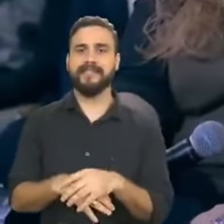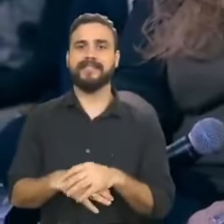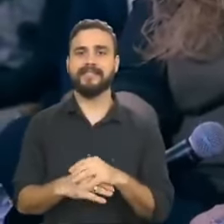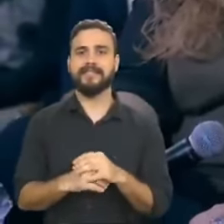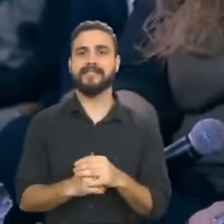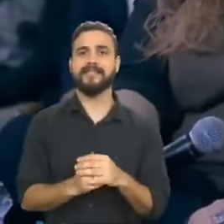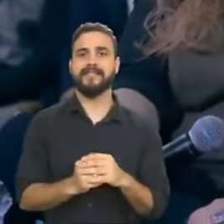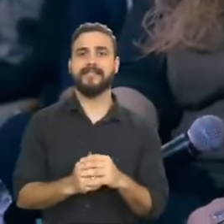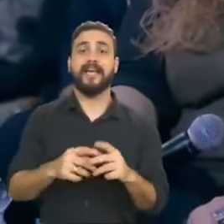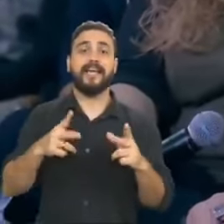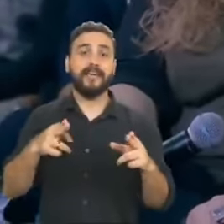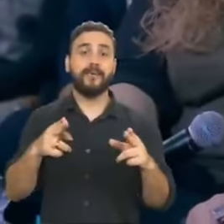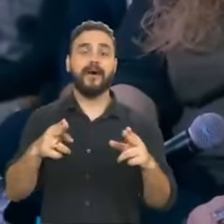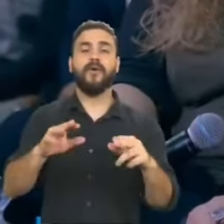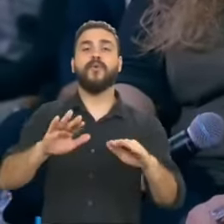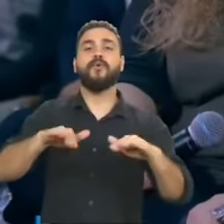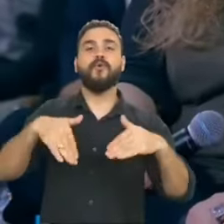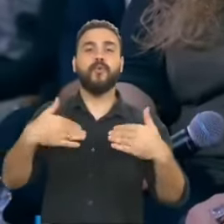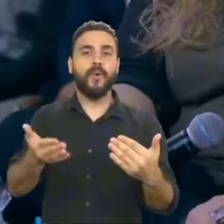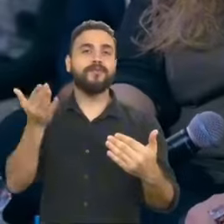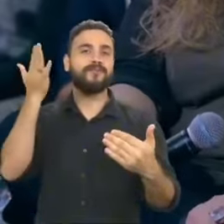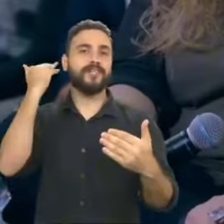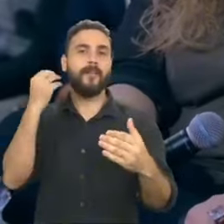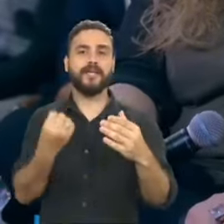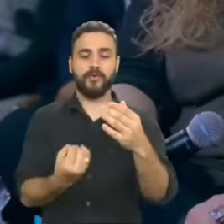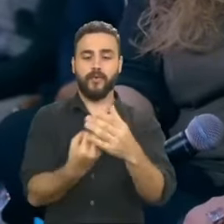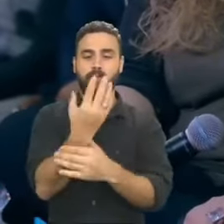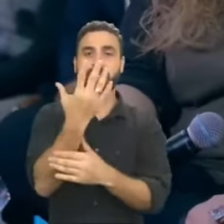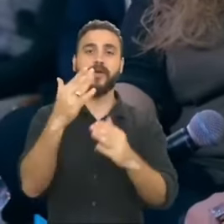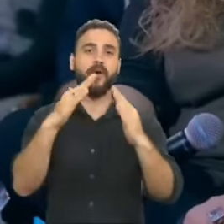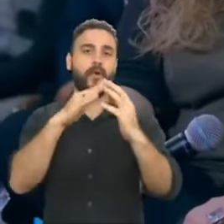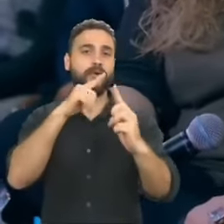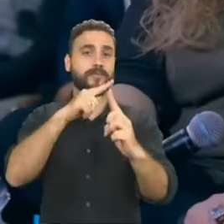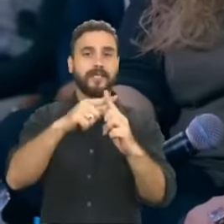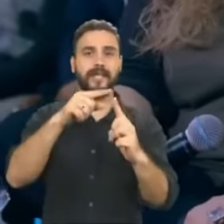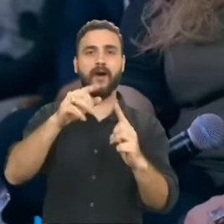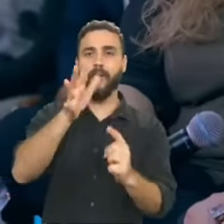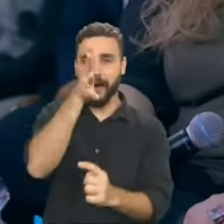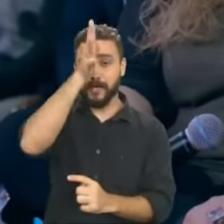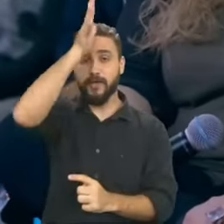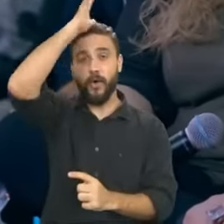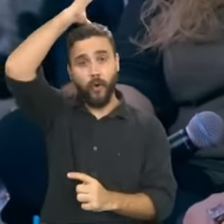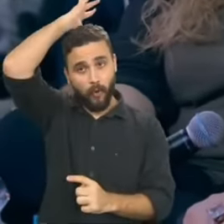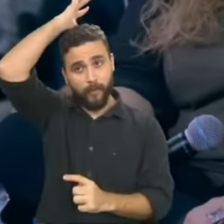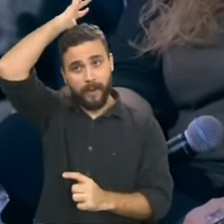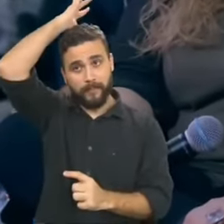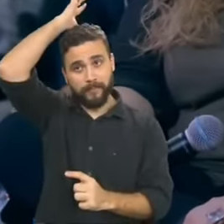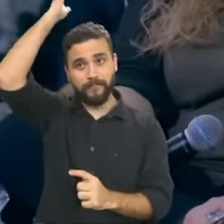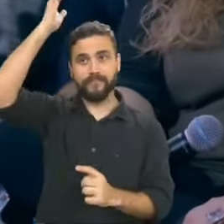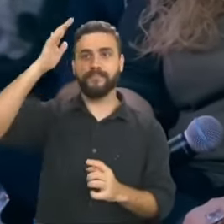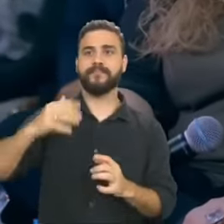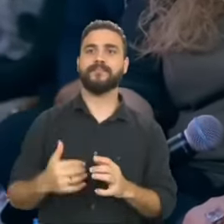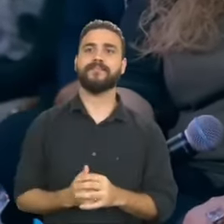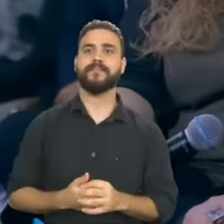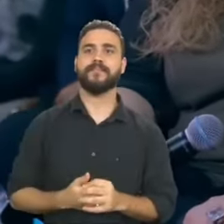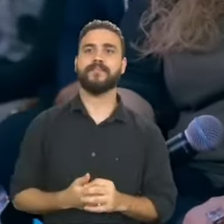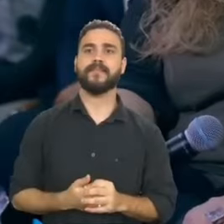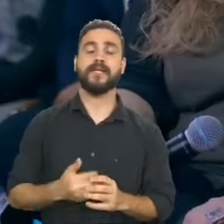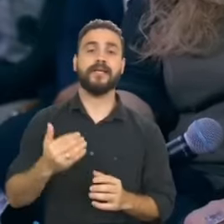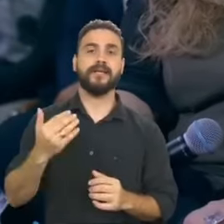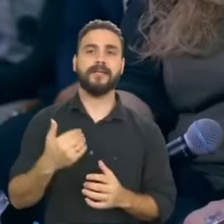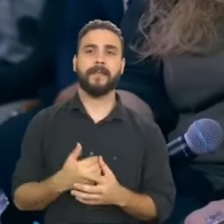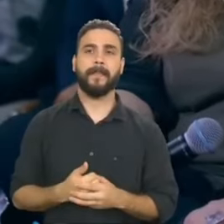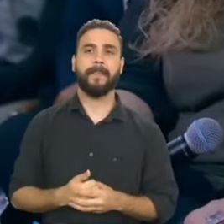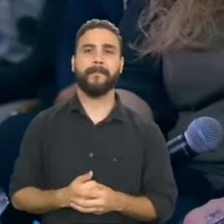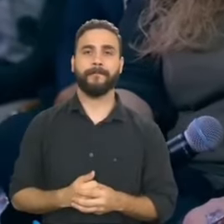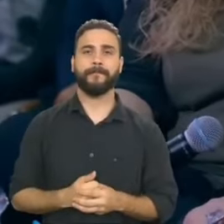existe hospital, não existe, você não vai visitar, porque não existia hospital em Roma. Para ter a ideia de um hospital, antes tem que ter uma ética de amor